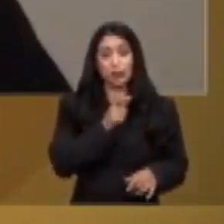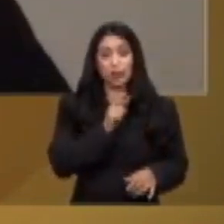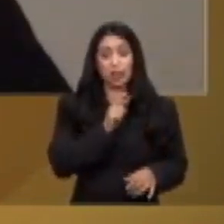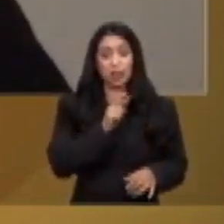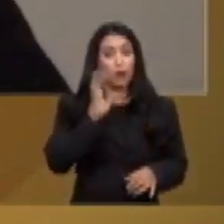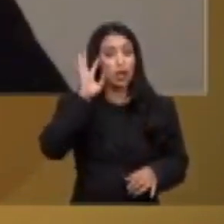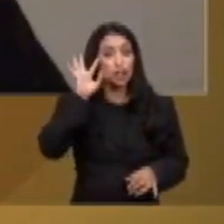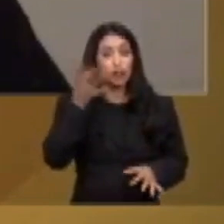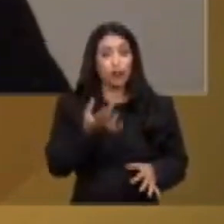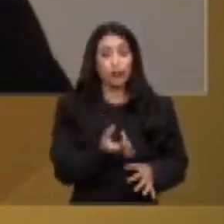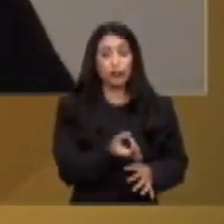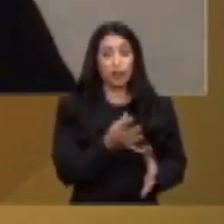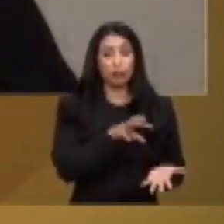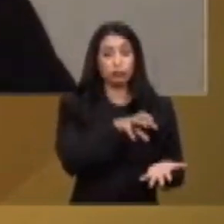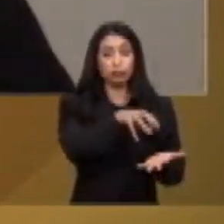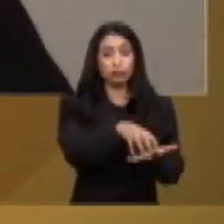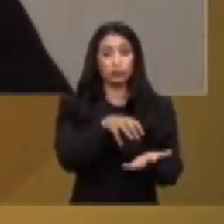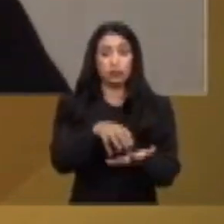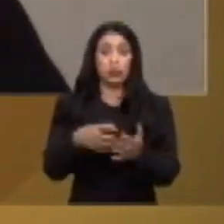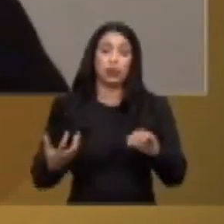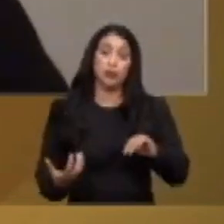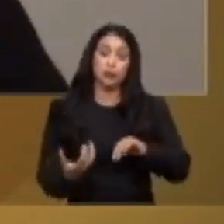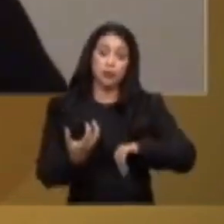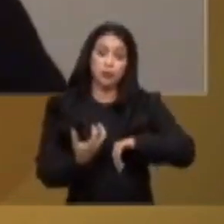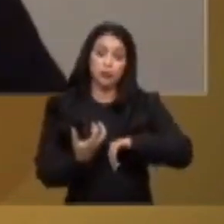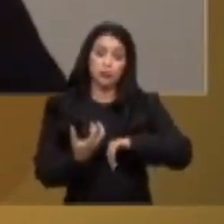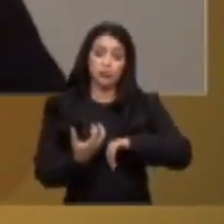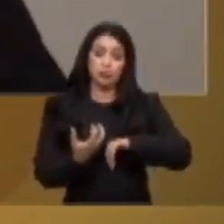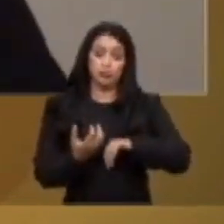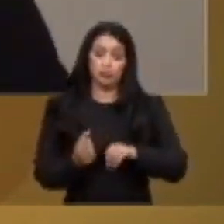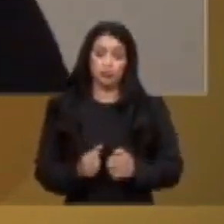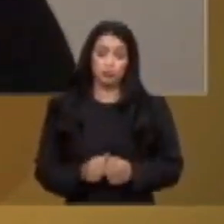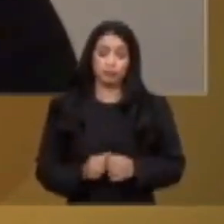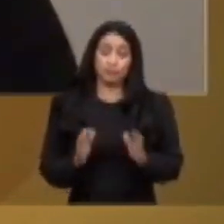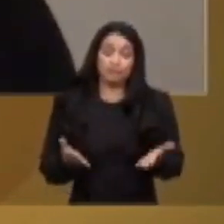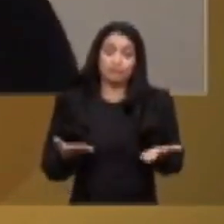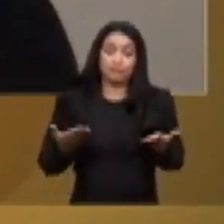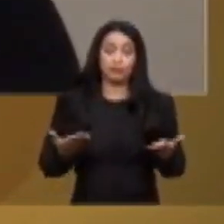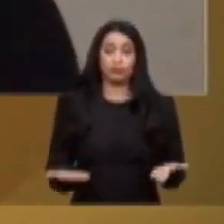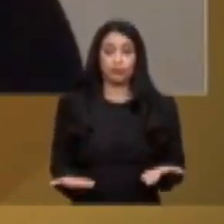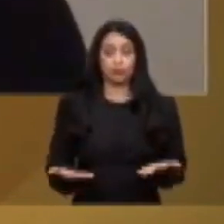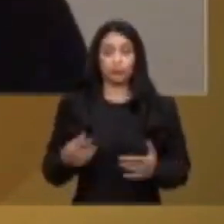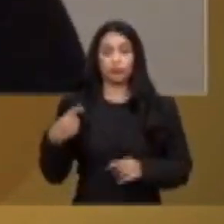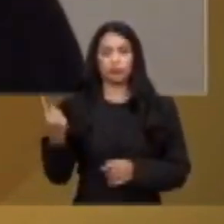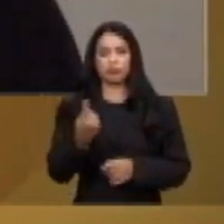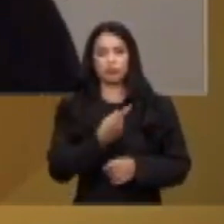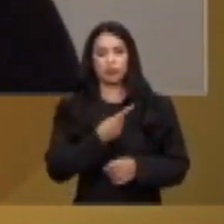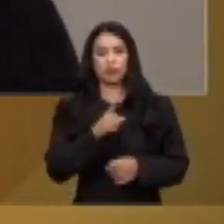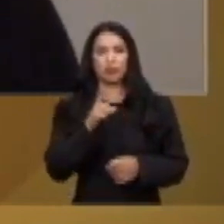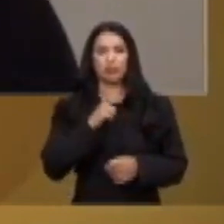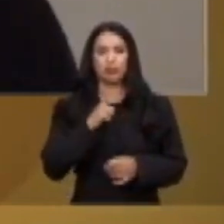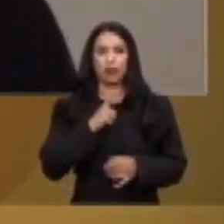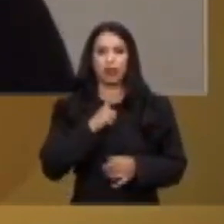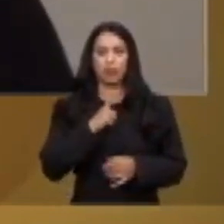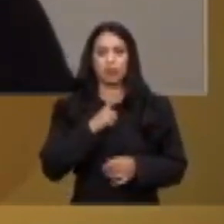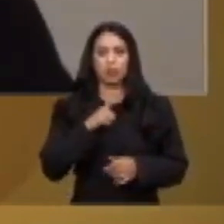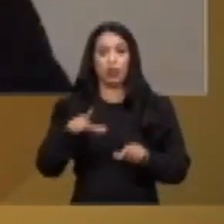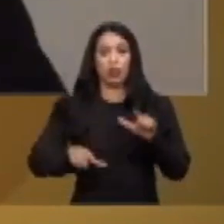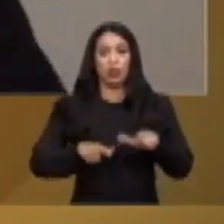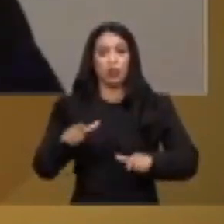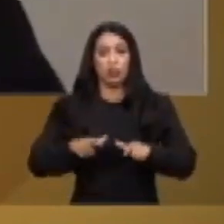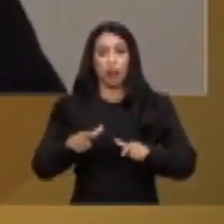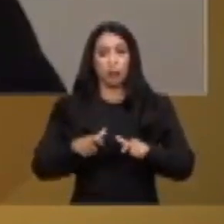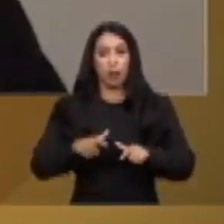é justamente o Congresso Nacional. É por isso que nós estamos assoberbados de serviço.